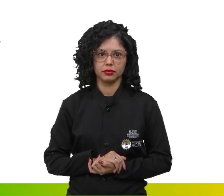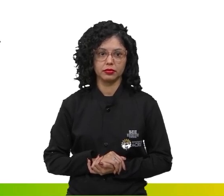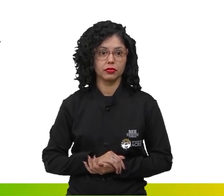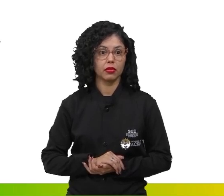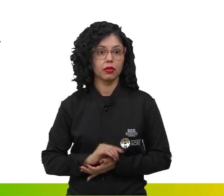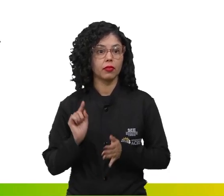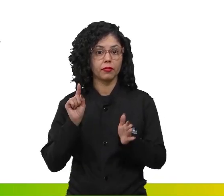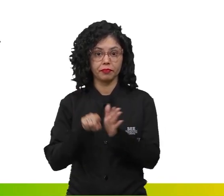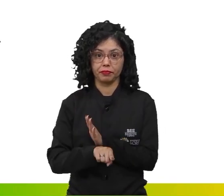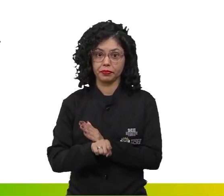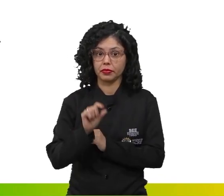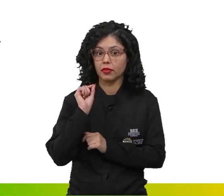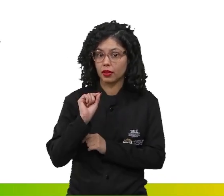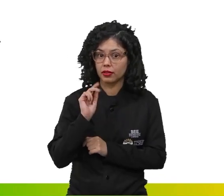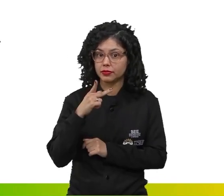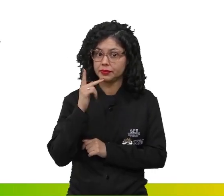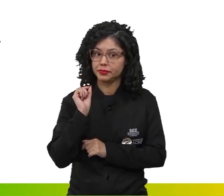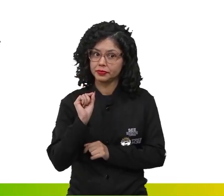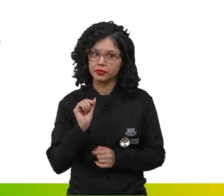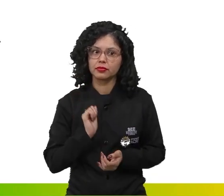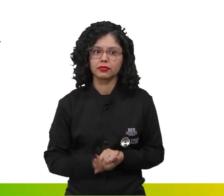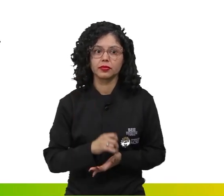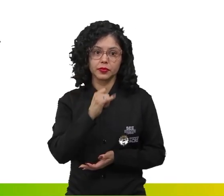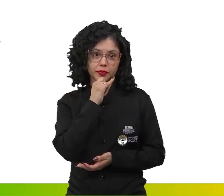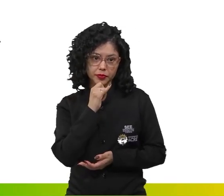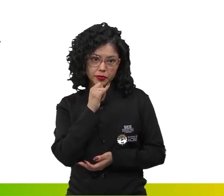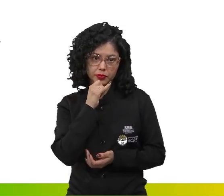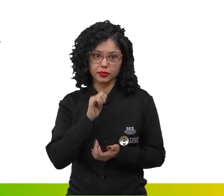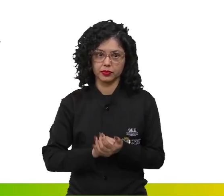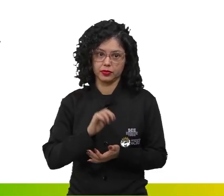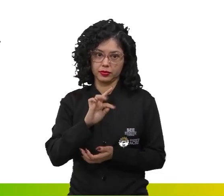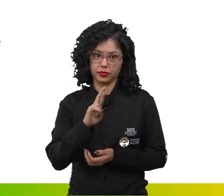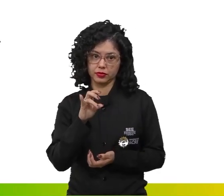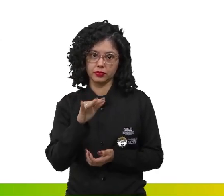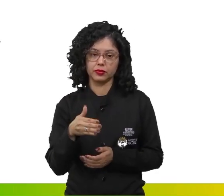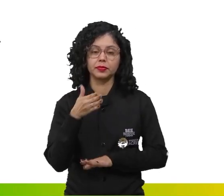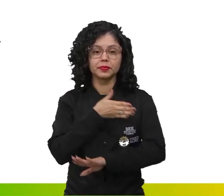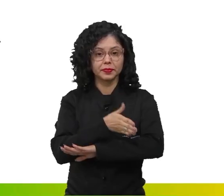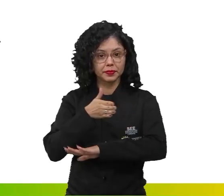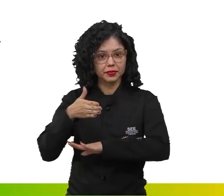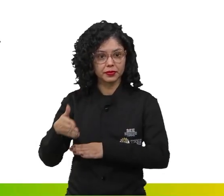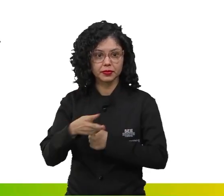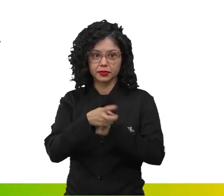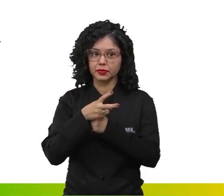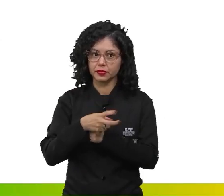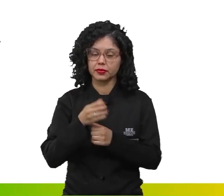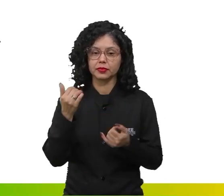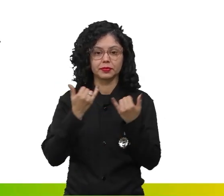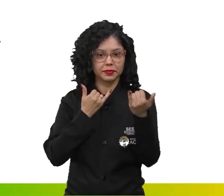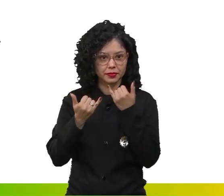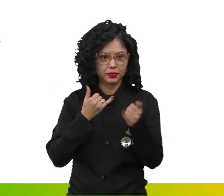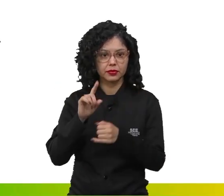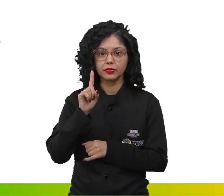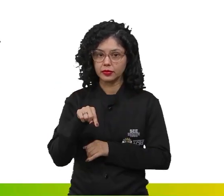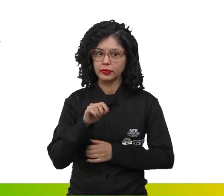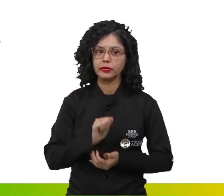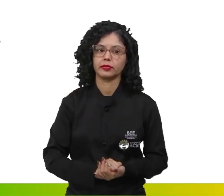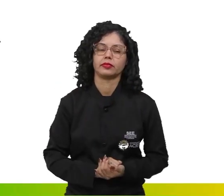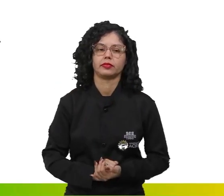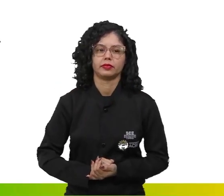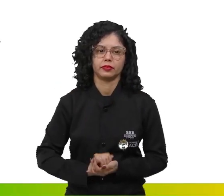A questão diz assim, pessoal. Um exemplo de estereótipo frequentemente explorado em propagandas